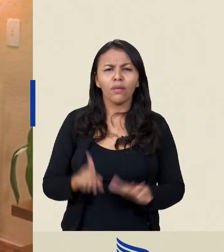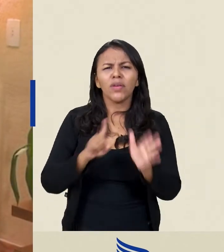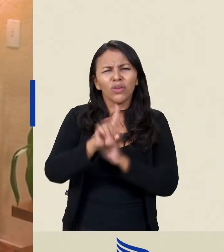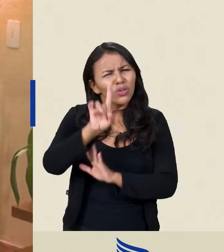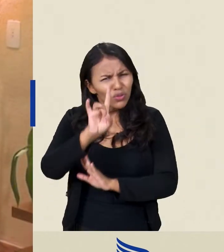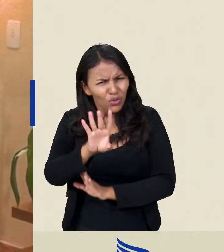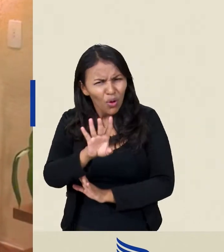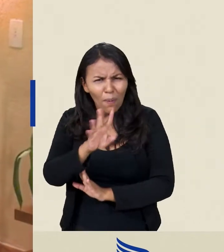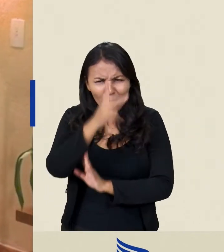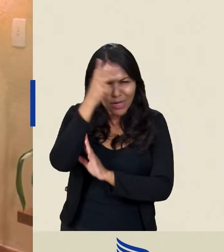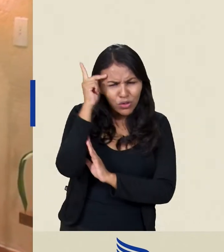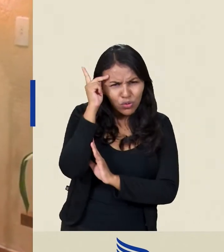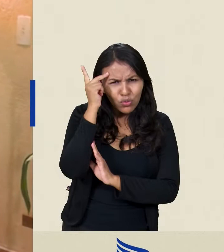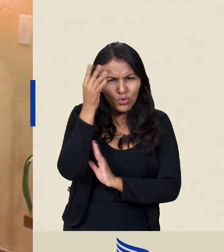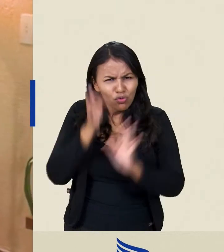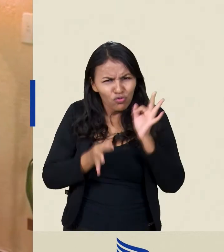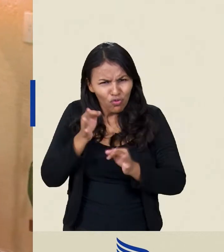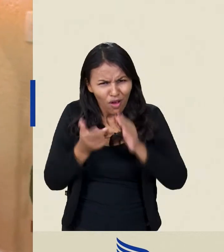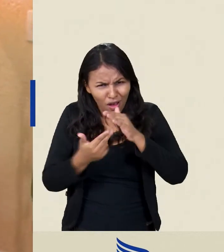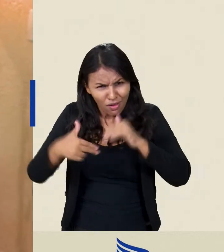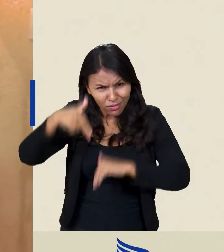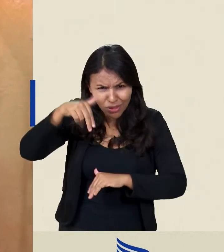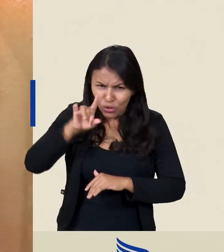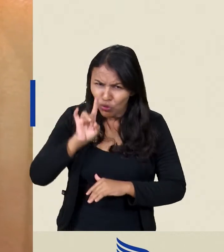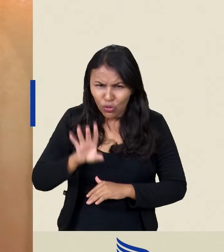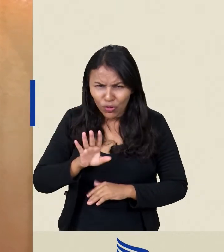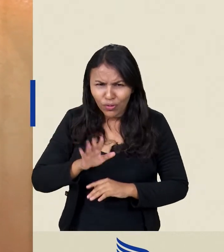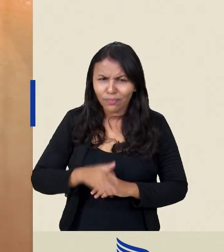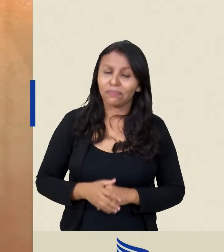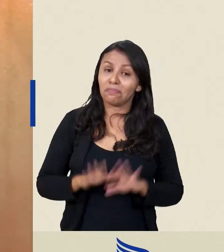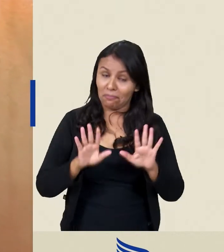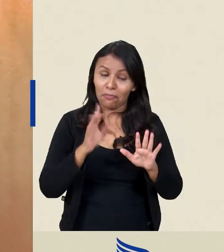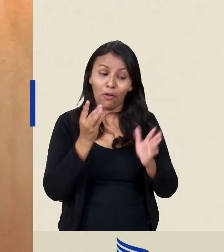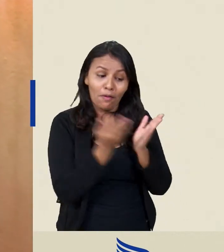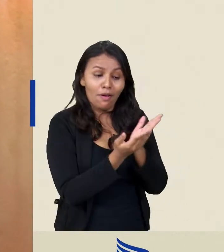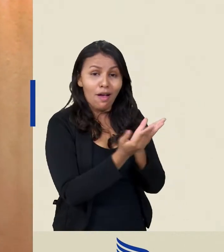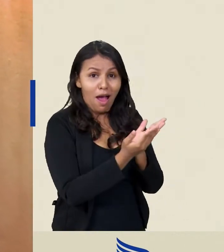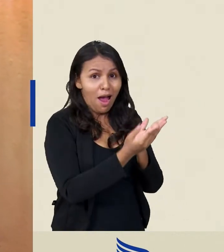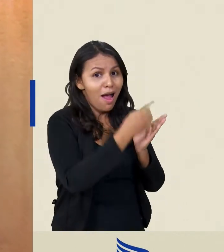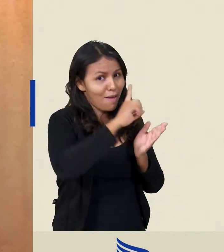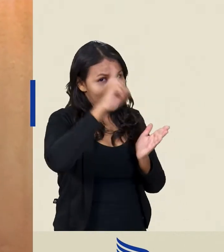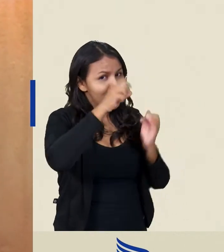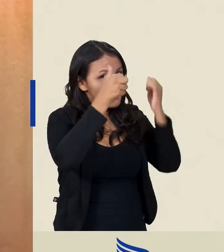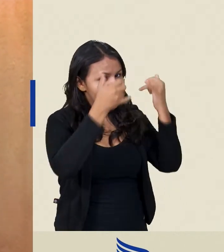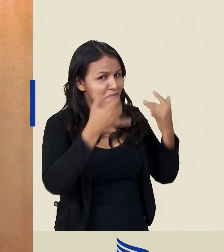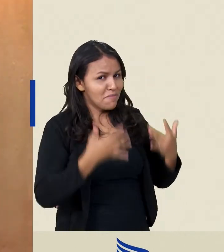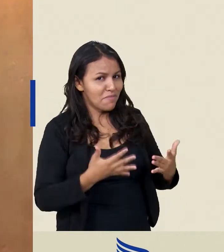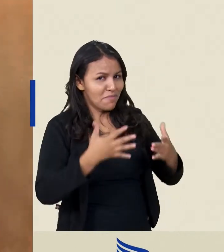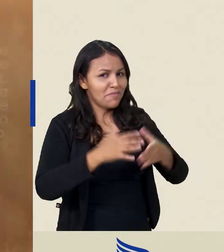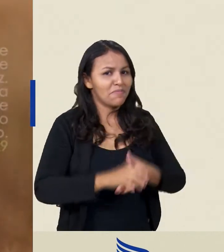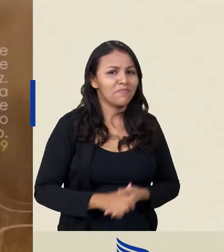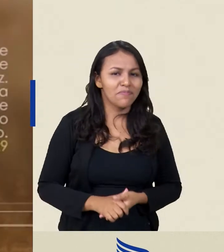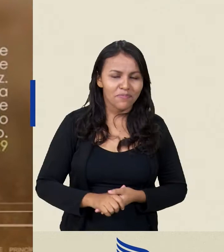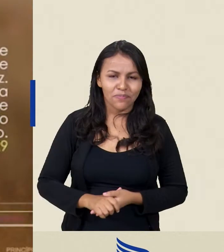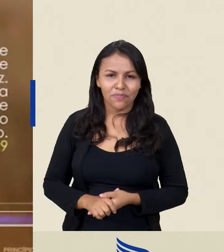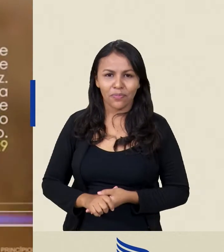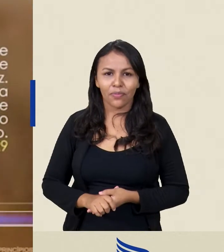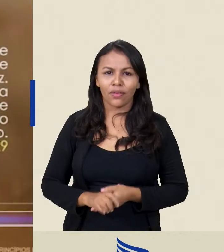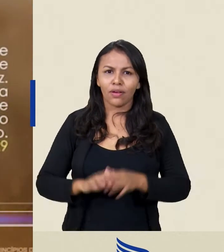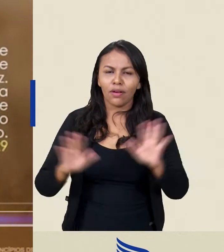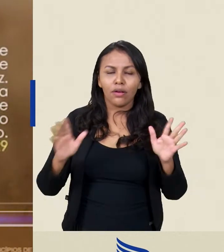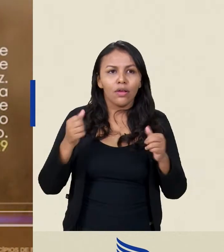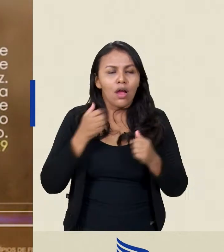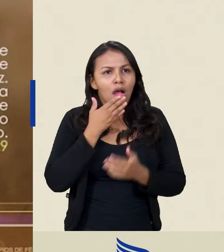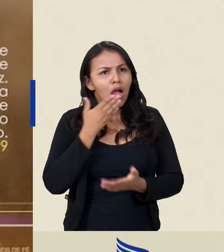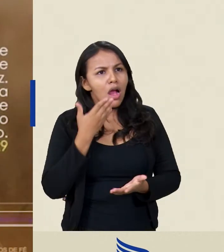ressuscitam? Vamos deixar que o texto bíblico responda a esta indagação. Não vos